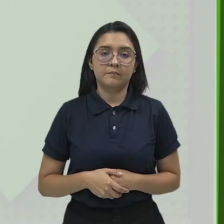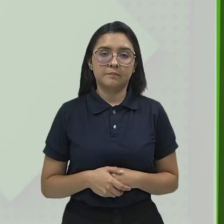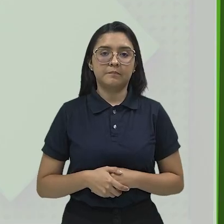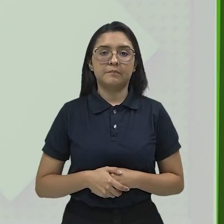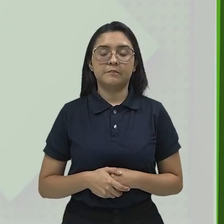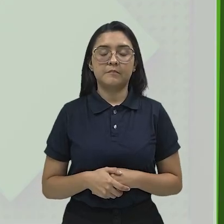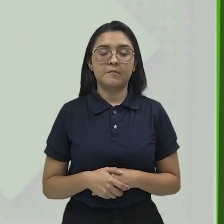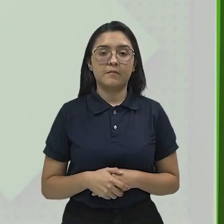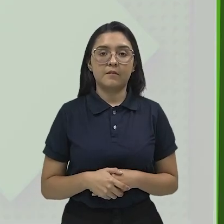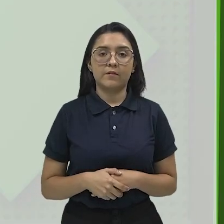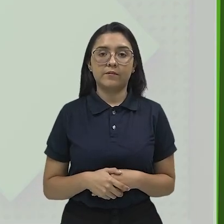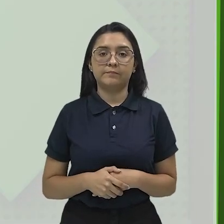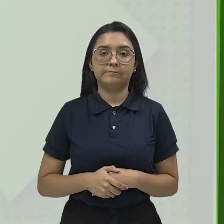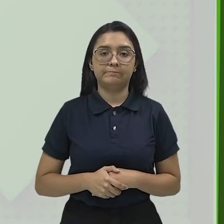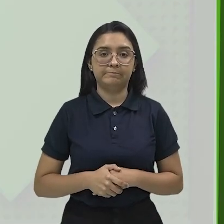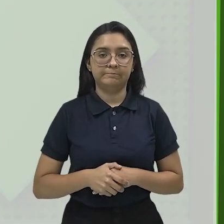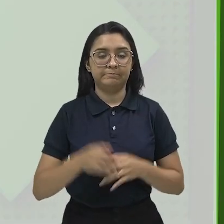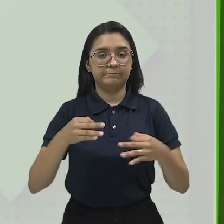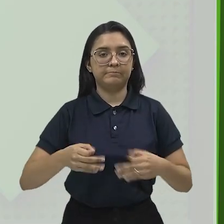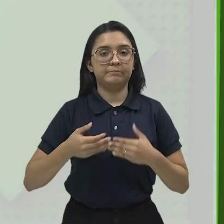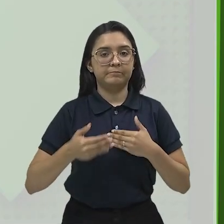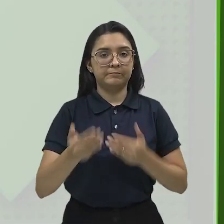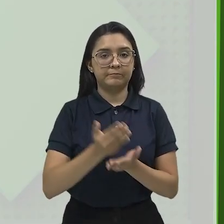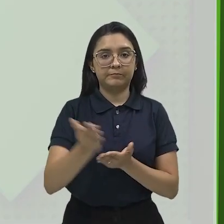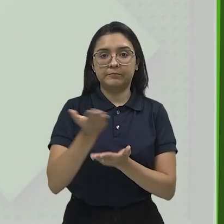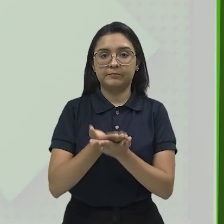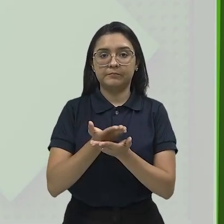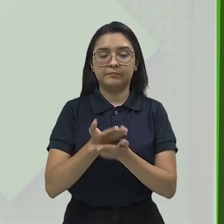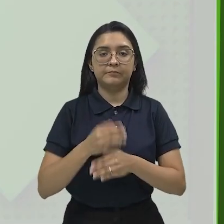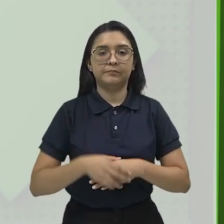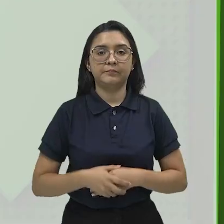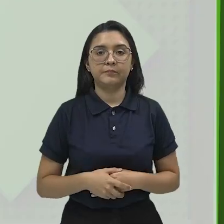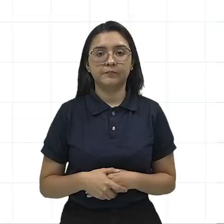adolescência. Então, vamos começar a nossa aula?